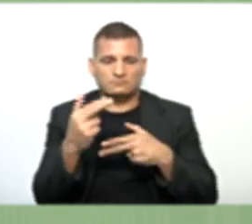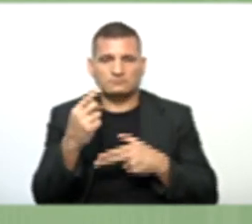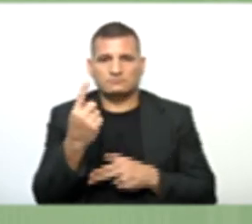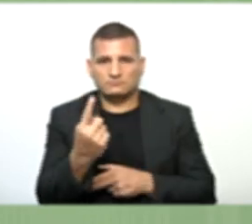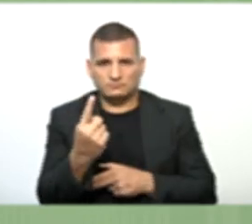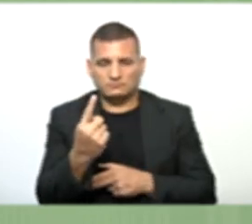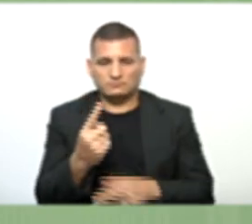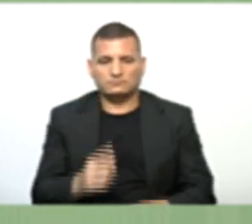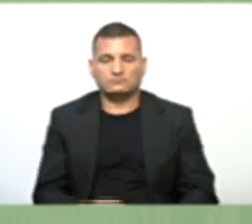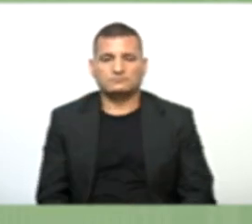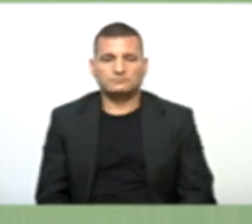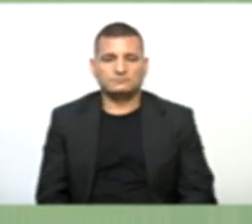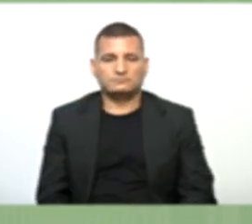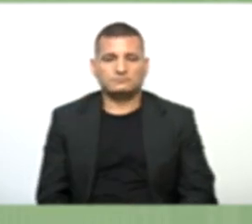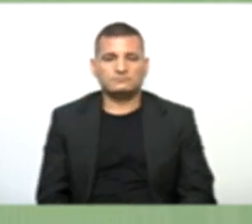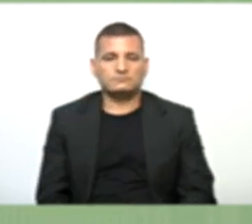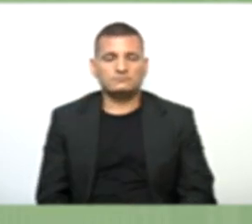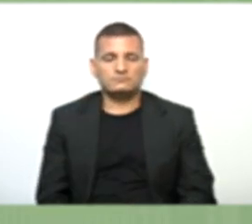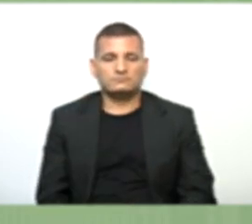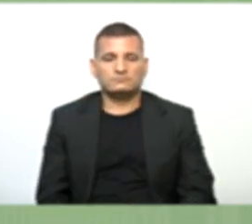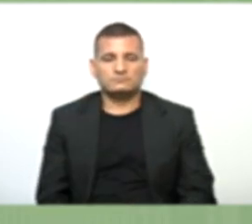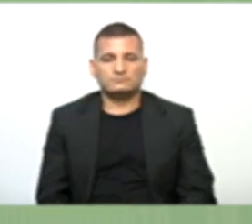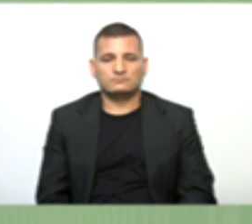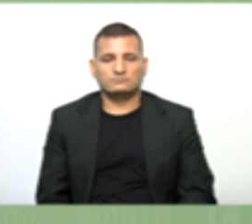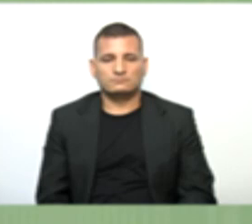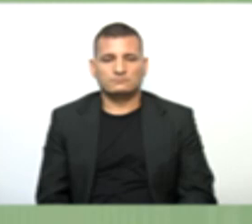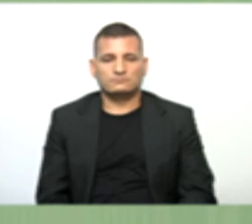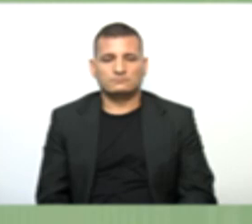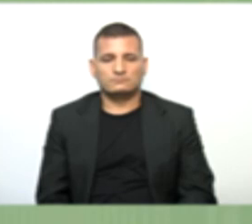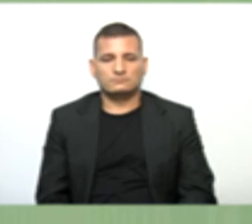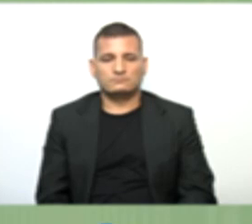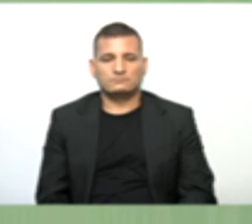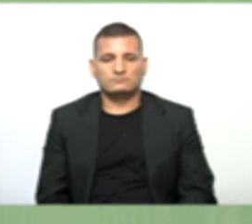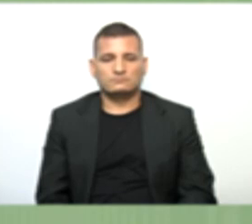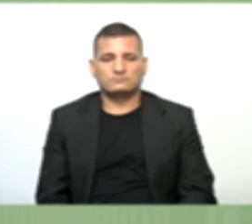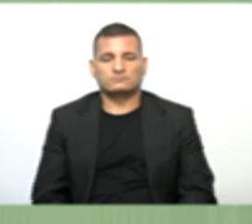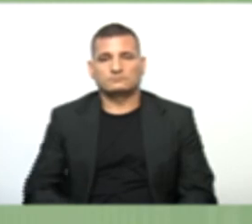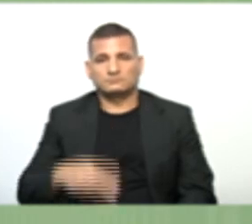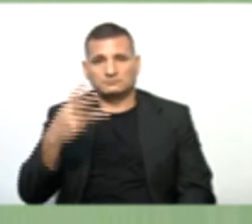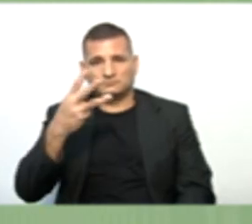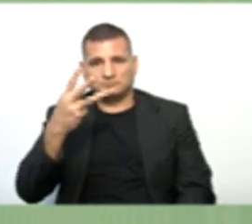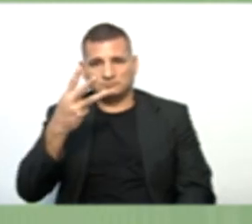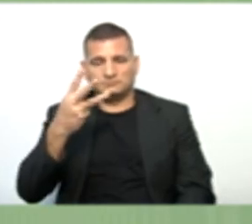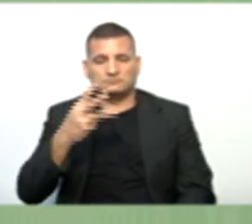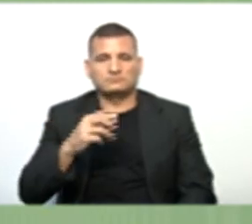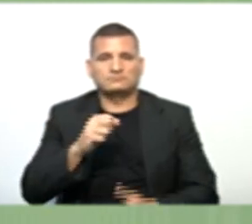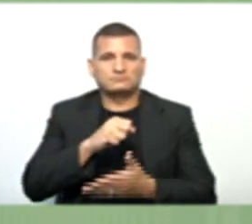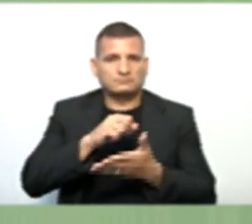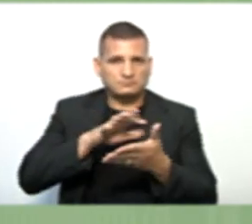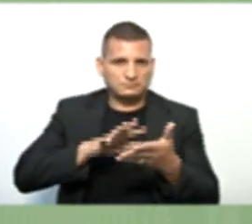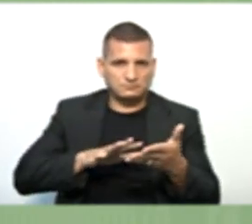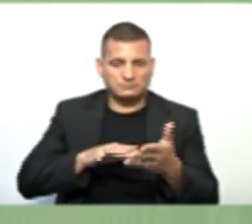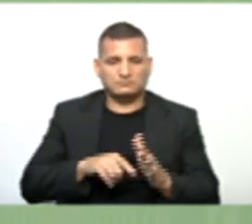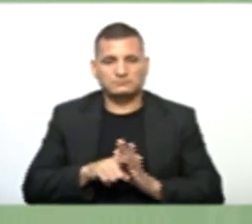Ok? Vamos passar então agora para a última atividade.